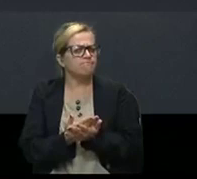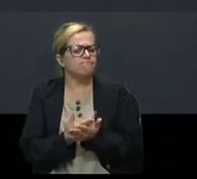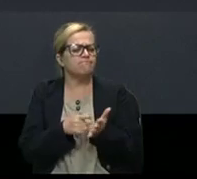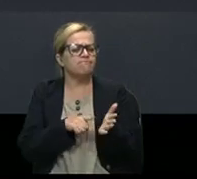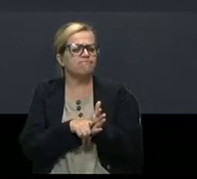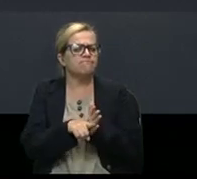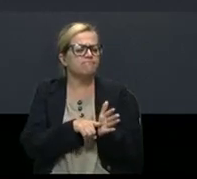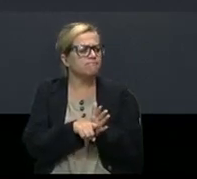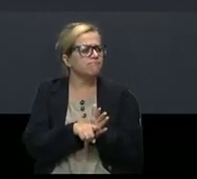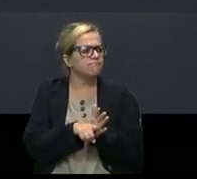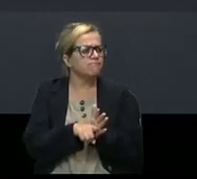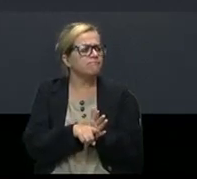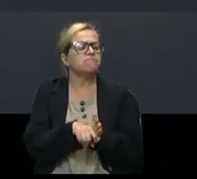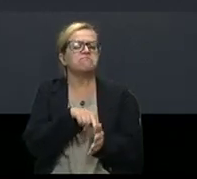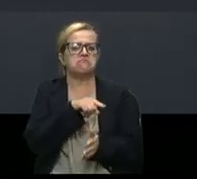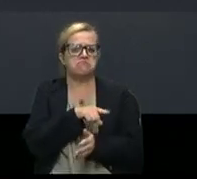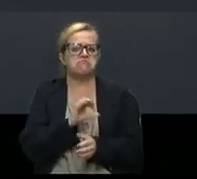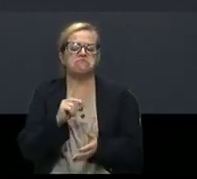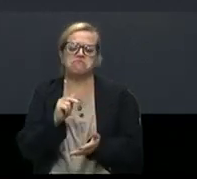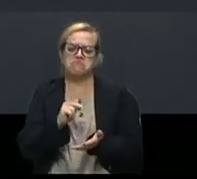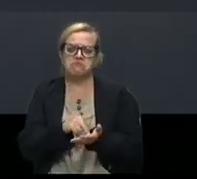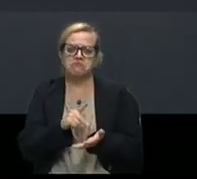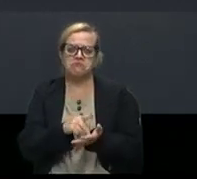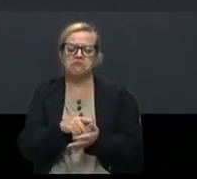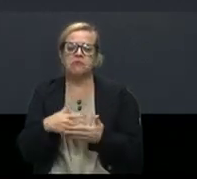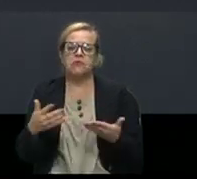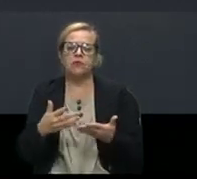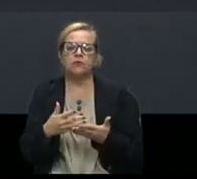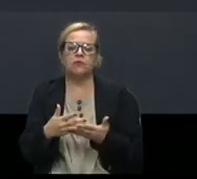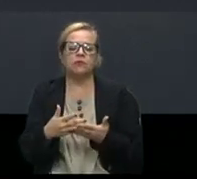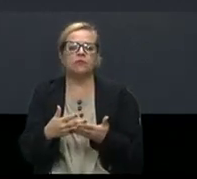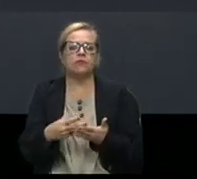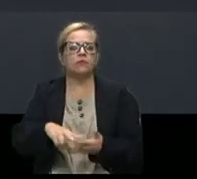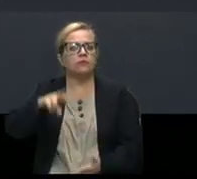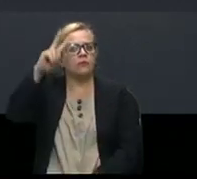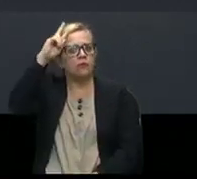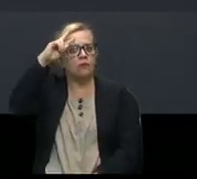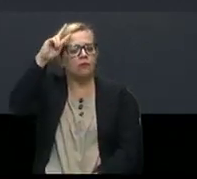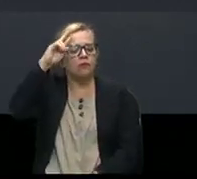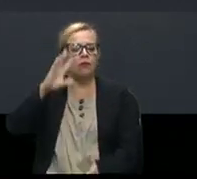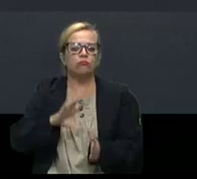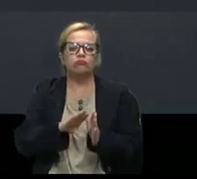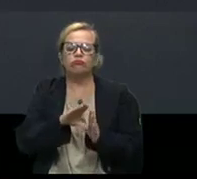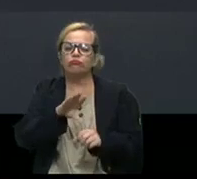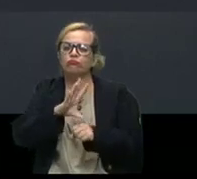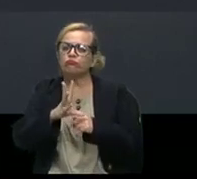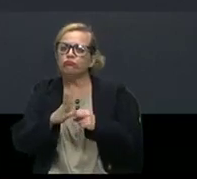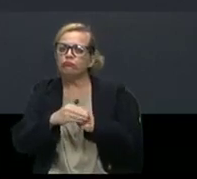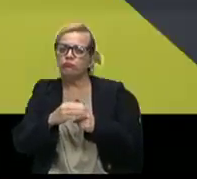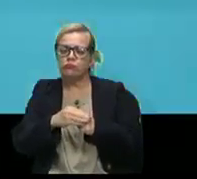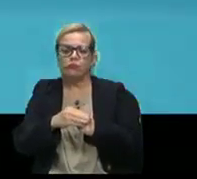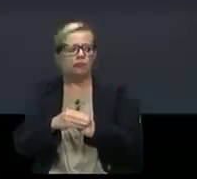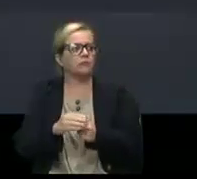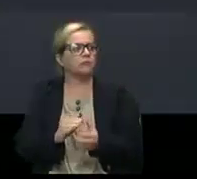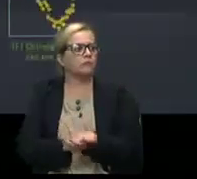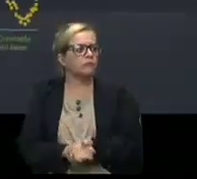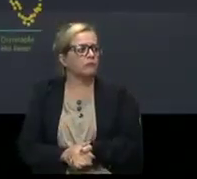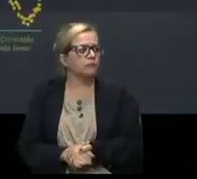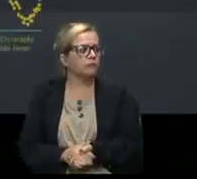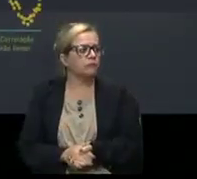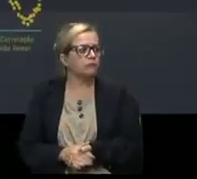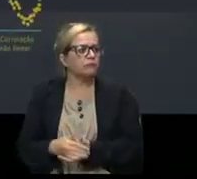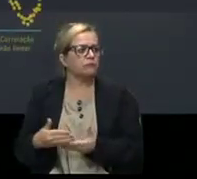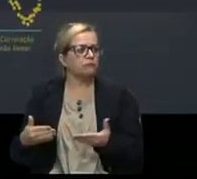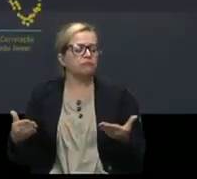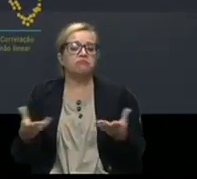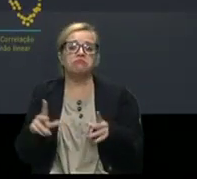estatística inferencial, não é verdade? Então, que tal recapitular todos os conhecimentos que você adquiriu nessa unidade? Agora